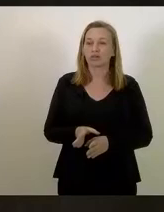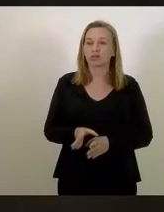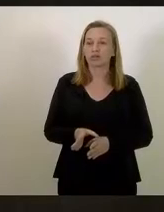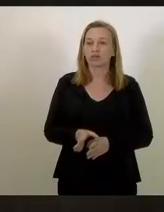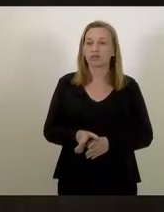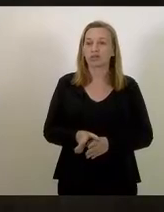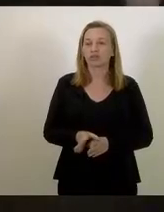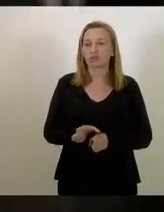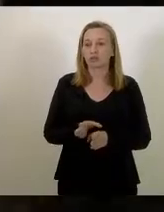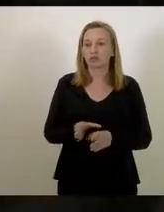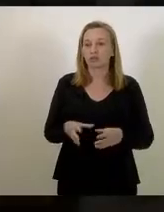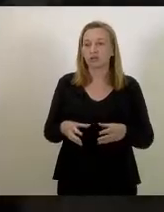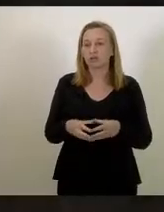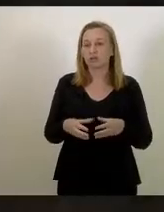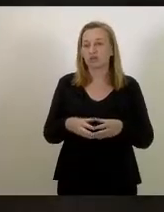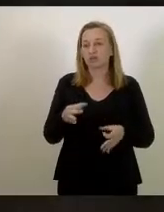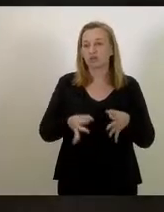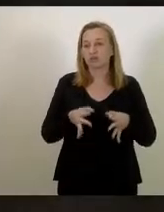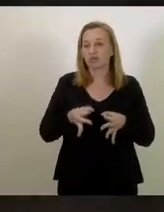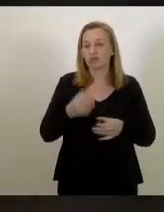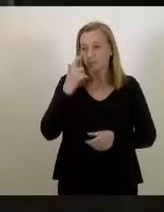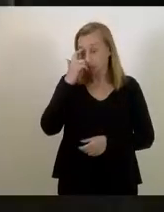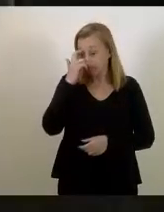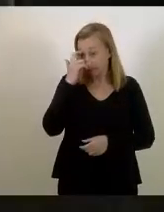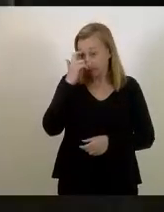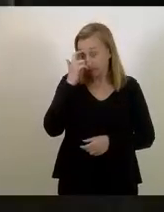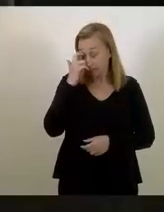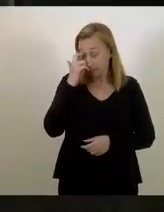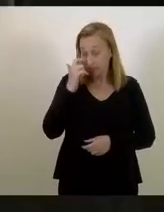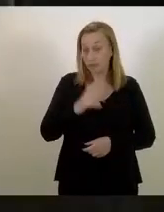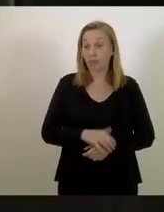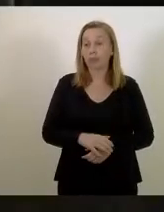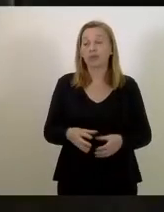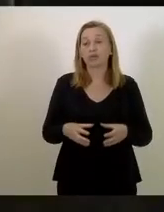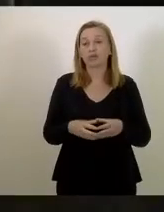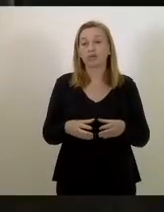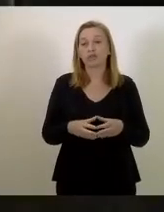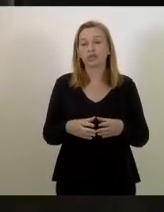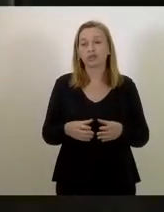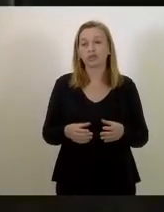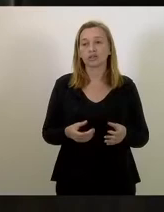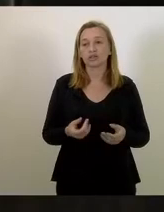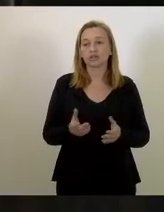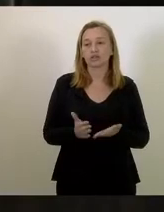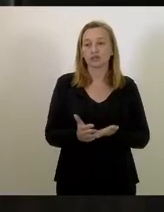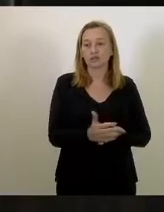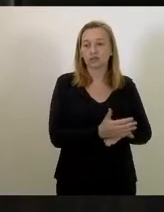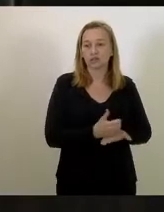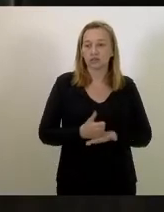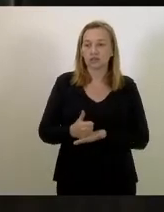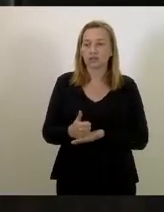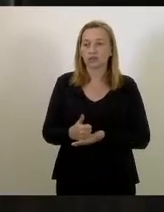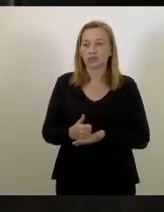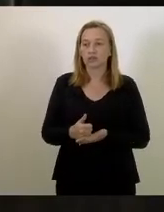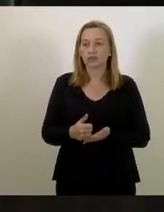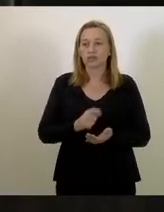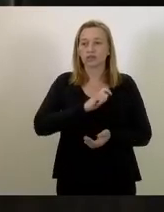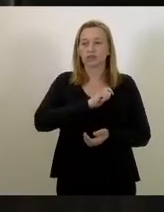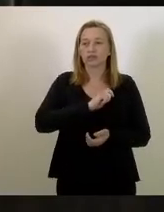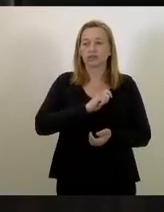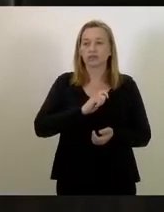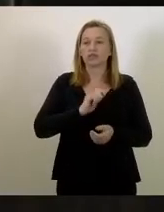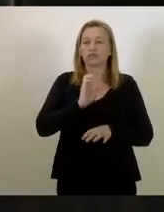nossa comissão de constituição pela comissão de tributação controle de arrecadação estaduais de fiscalização dos tributos